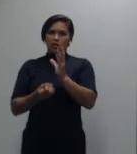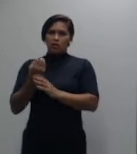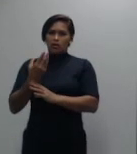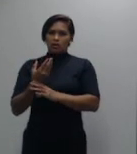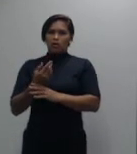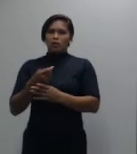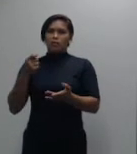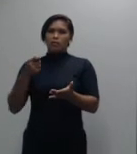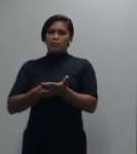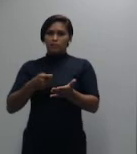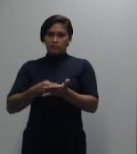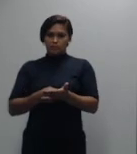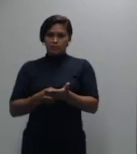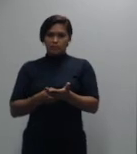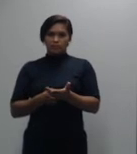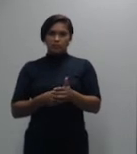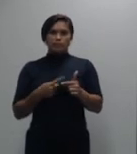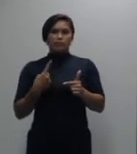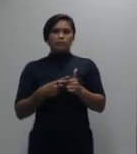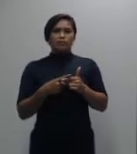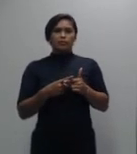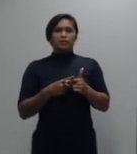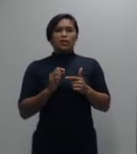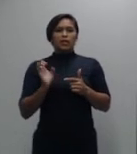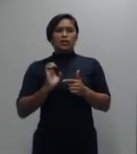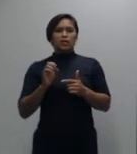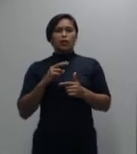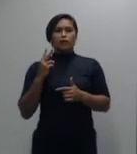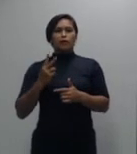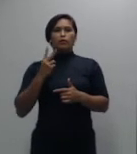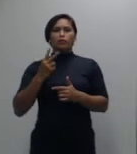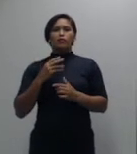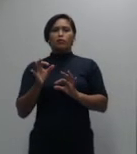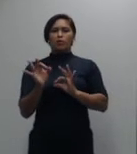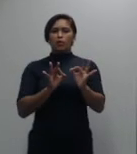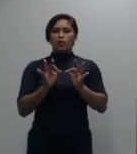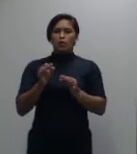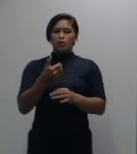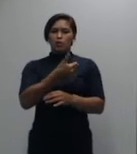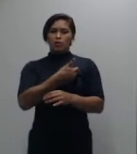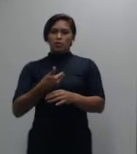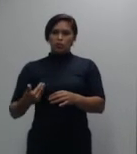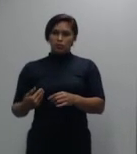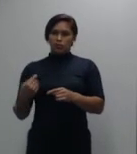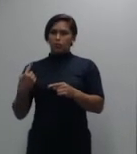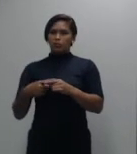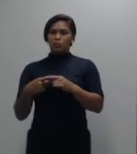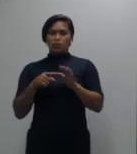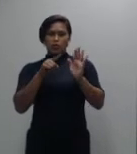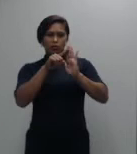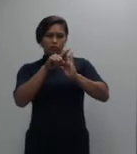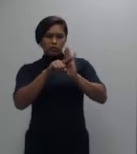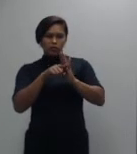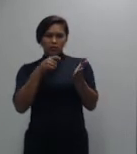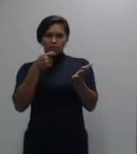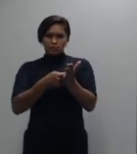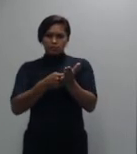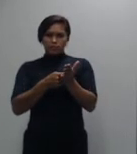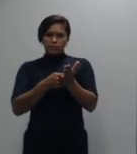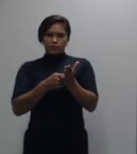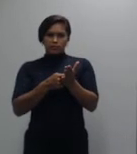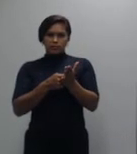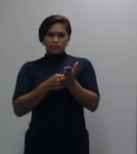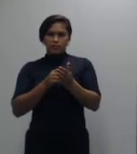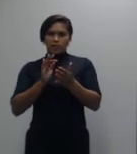ressarcitória uma decisão estrangeira que viola a ordem pública brasileira porque consegue indenização sem